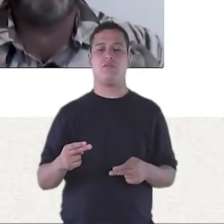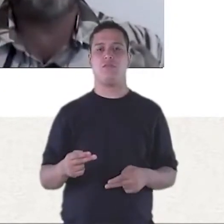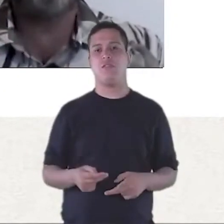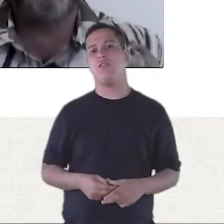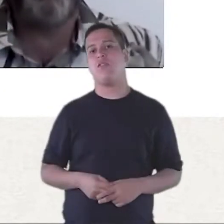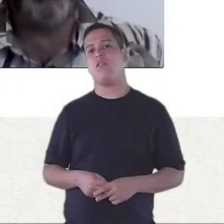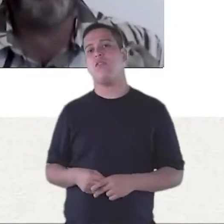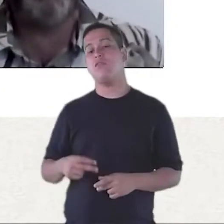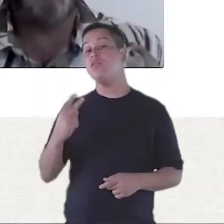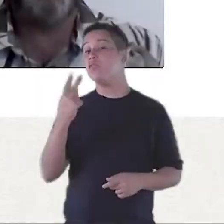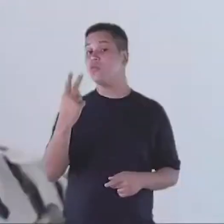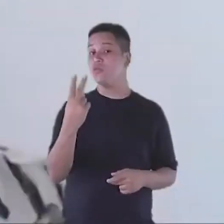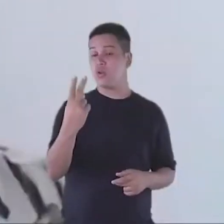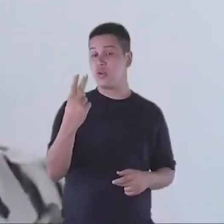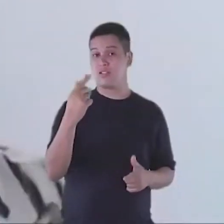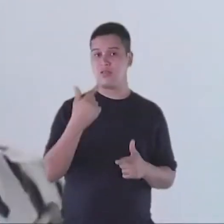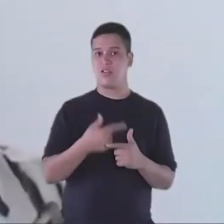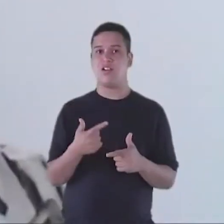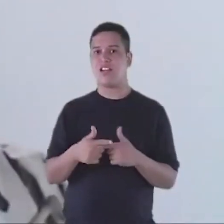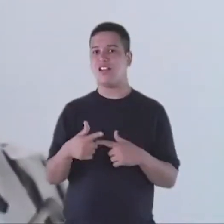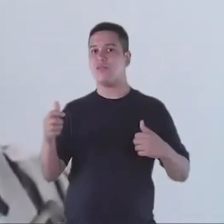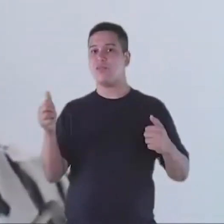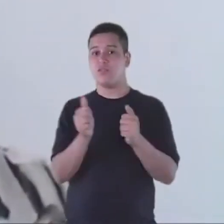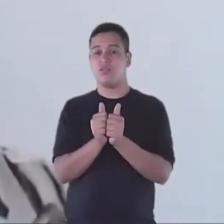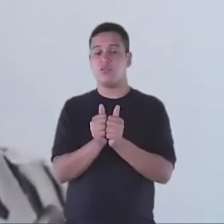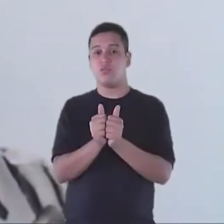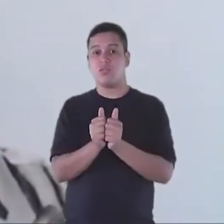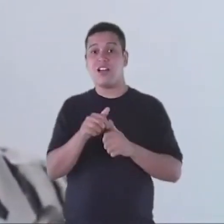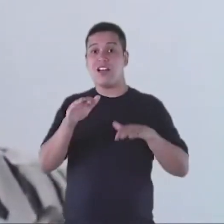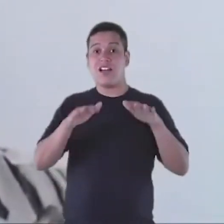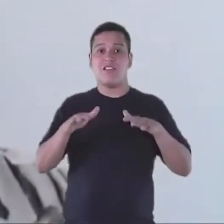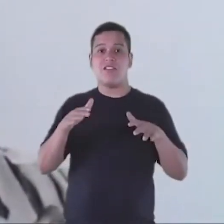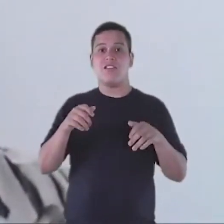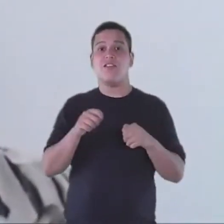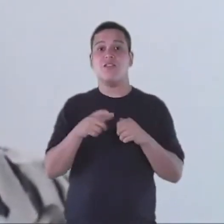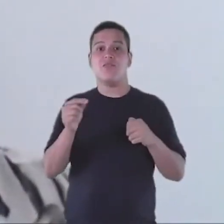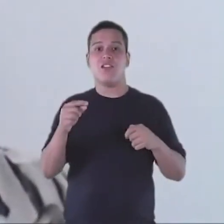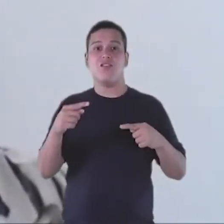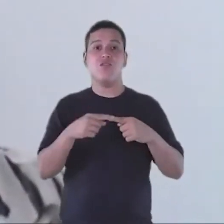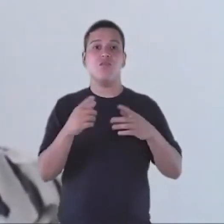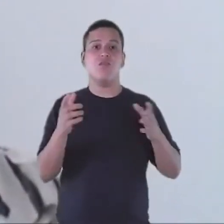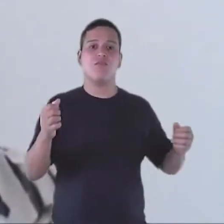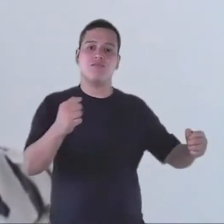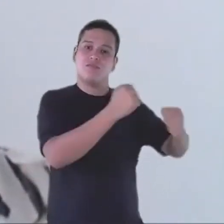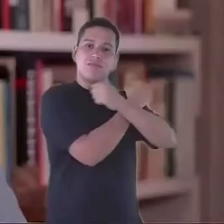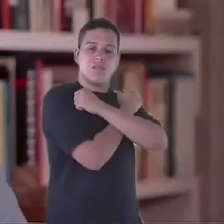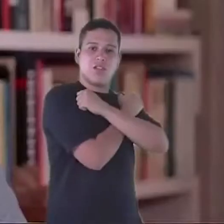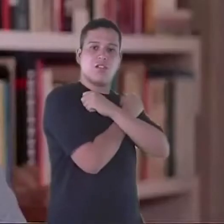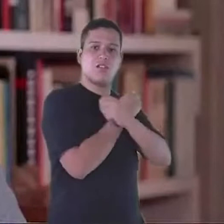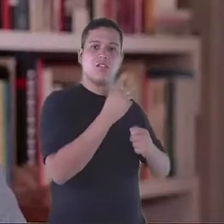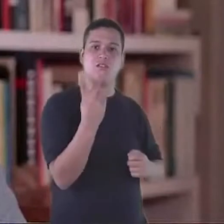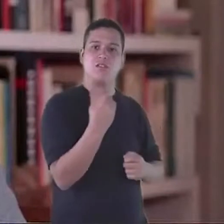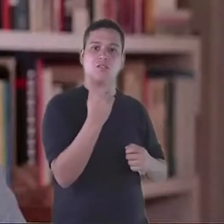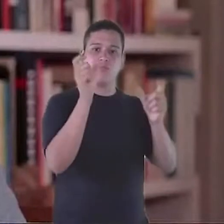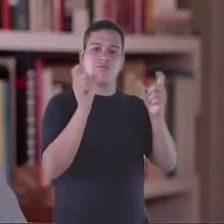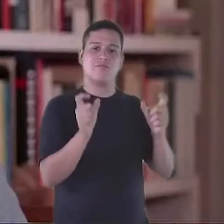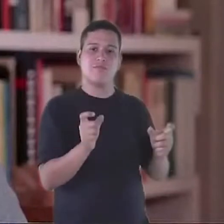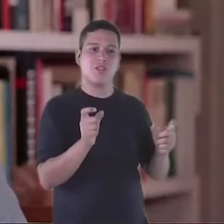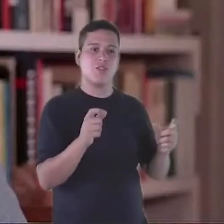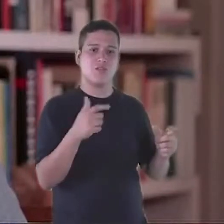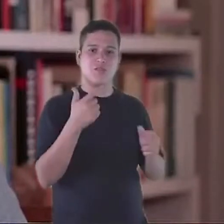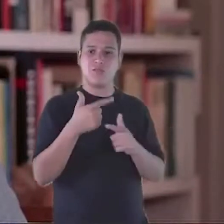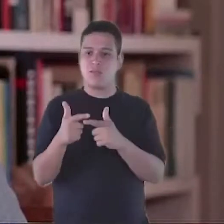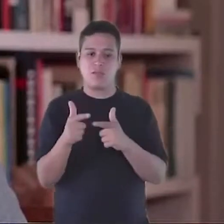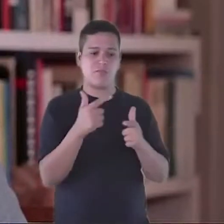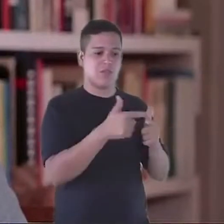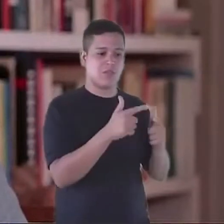Duas do dores juntas formam um abraço. Que bonito, Carpi.